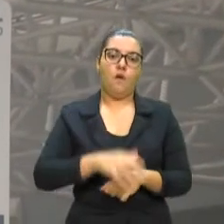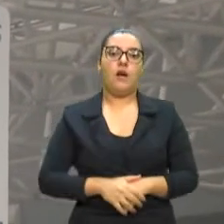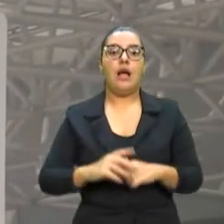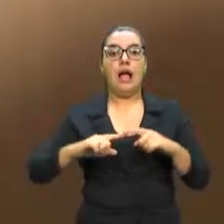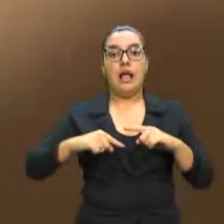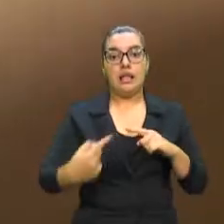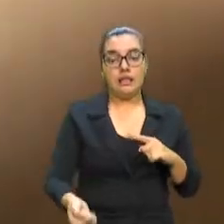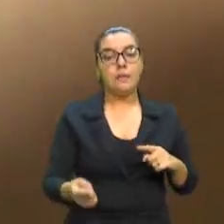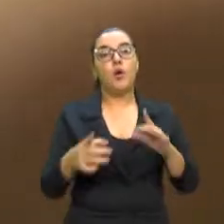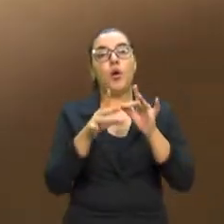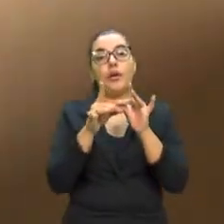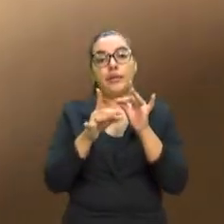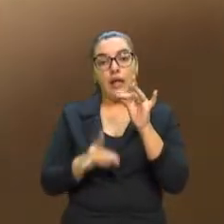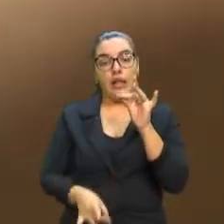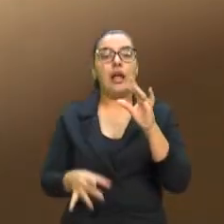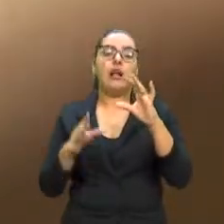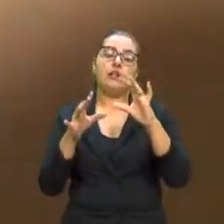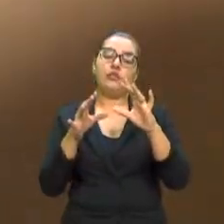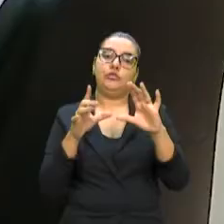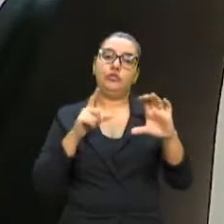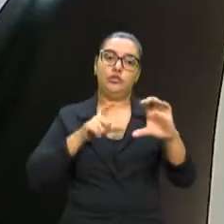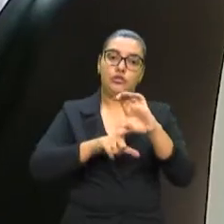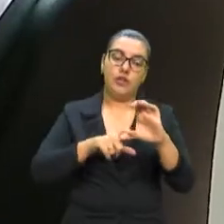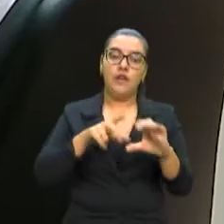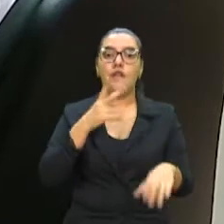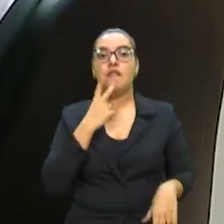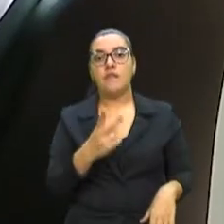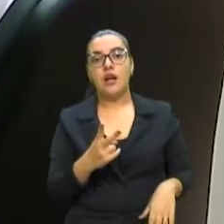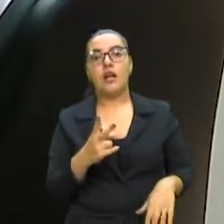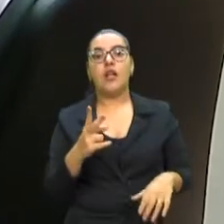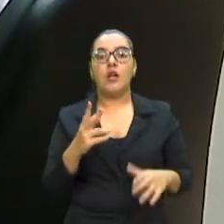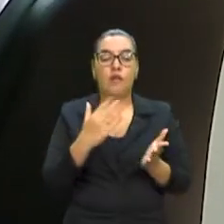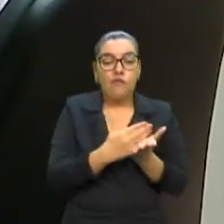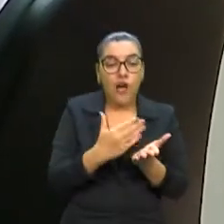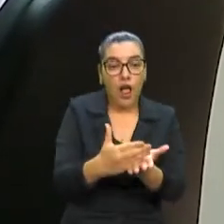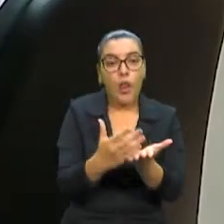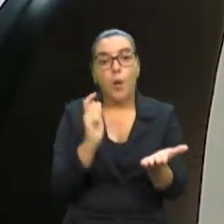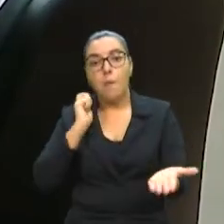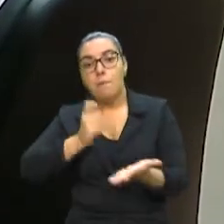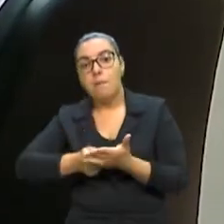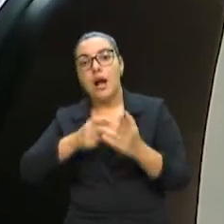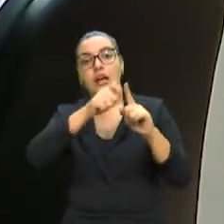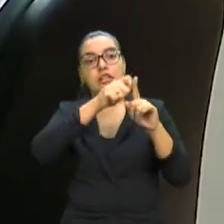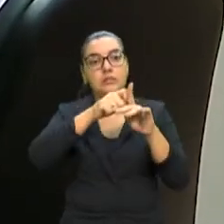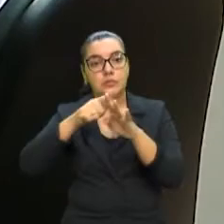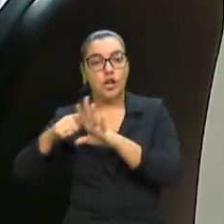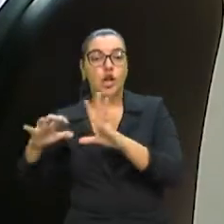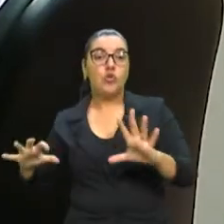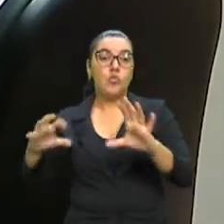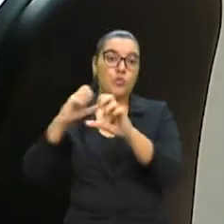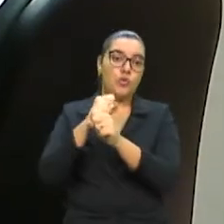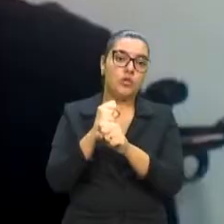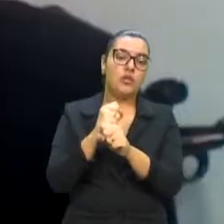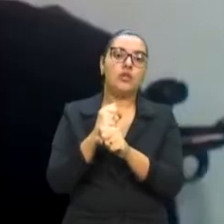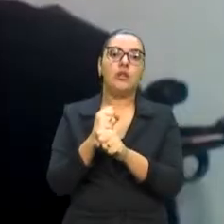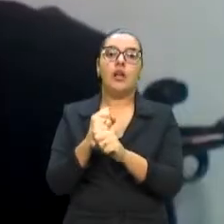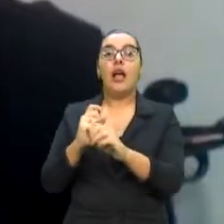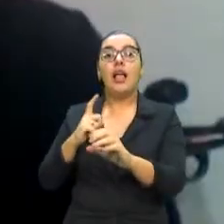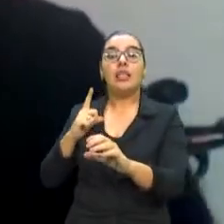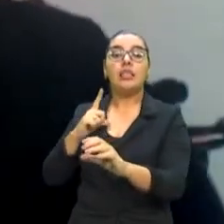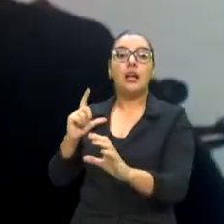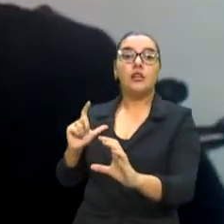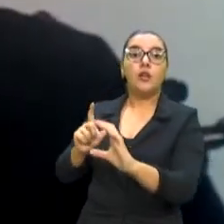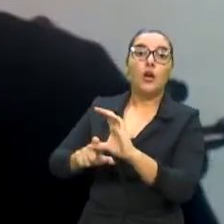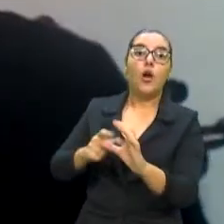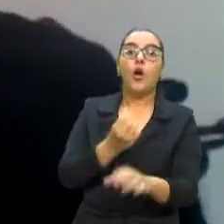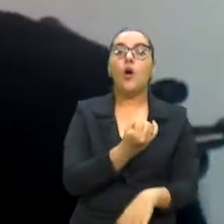um detalhamento da dívida e listar o valor das prestações, o custo efetivo total, o saldo devedor, a